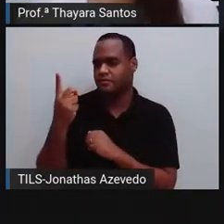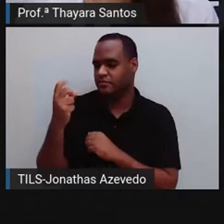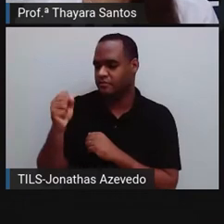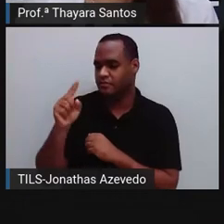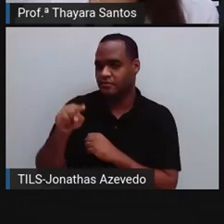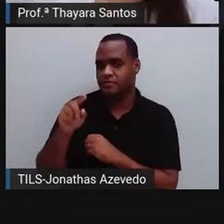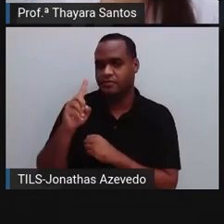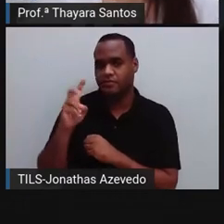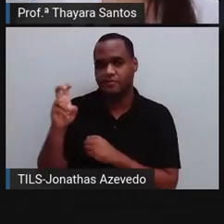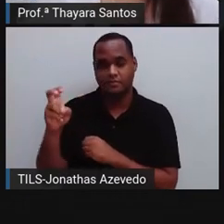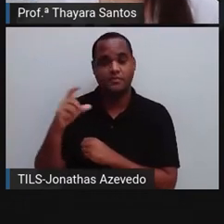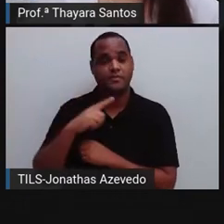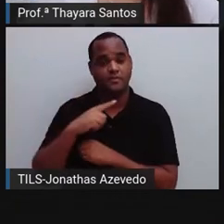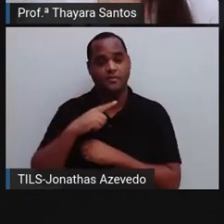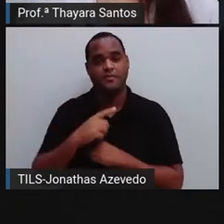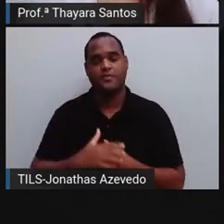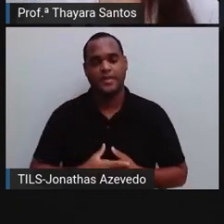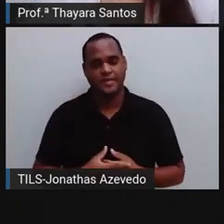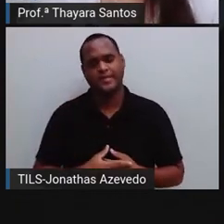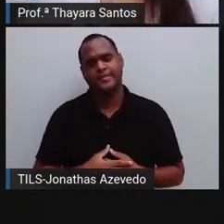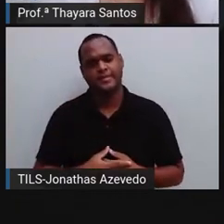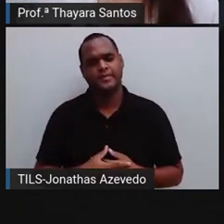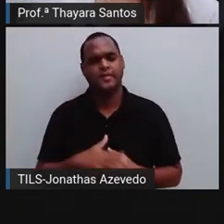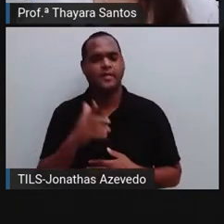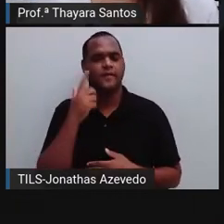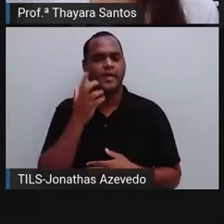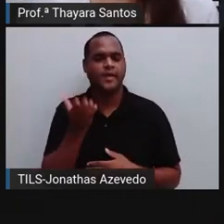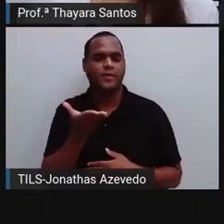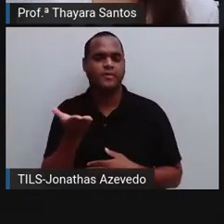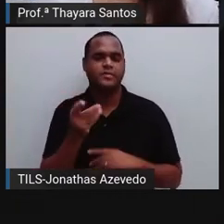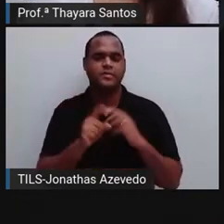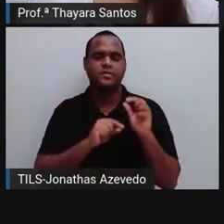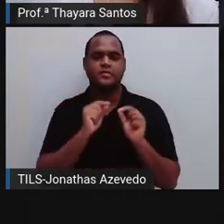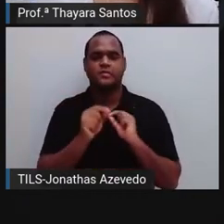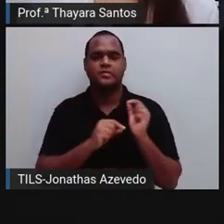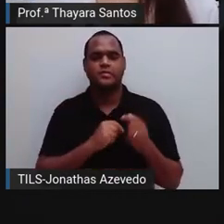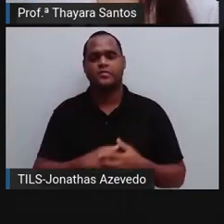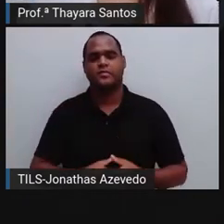218,15 Celsius. Ah, vamos dizer que eu quero agora